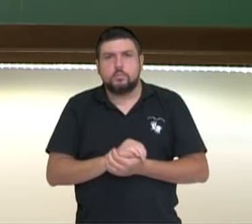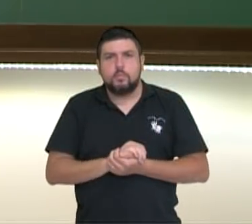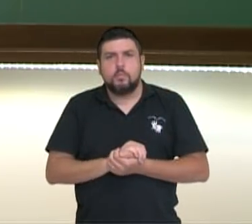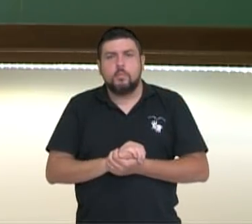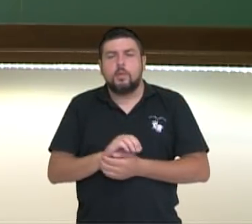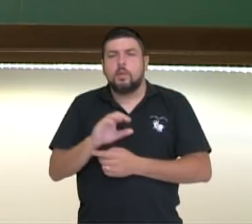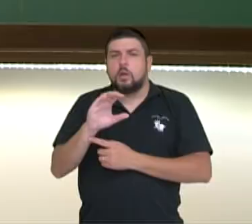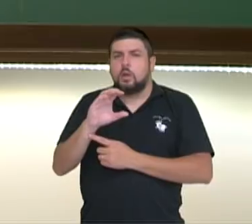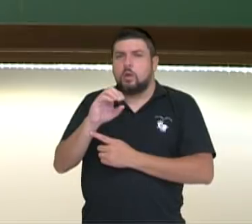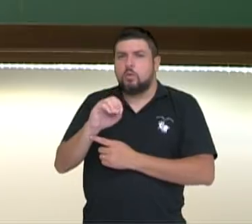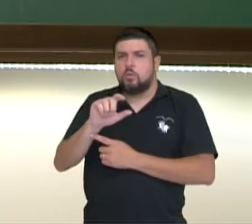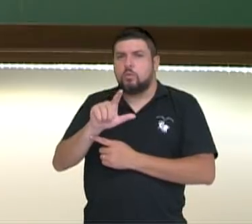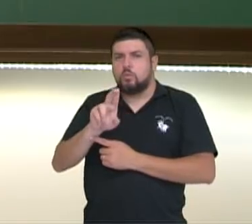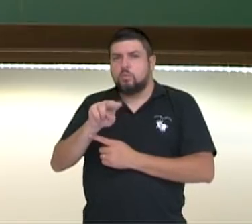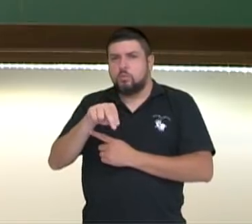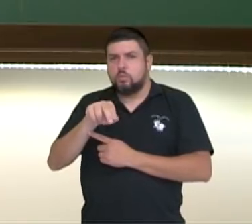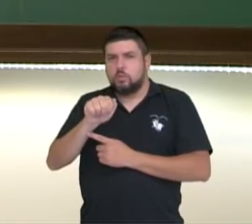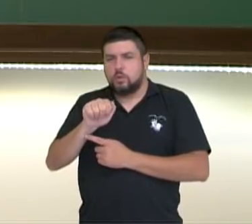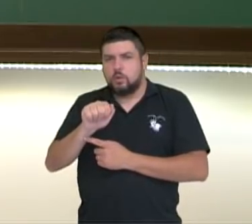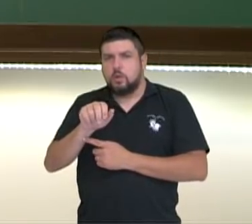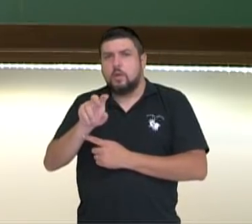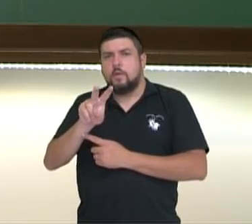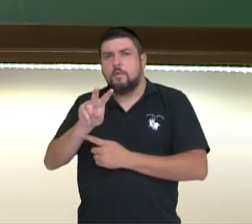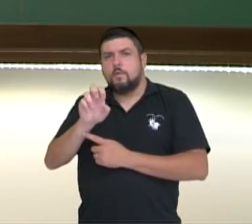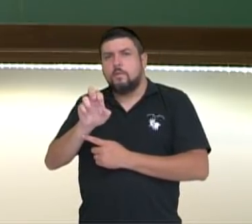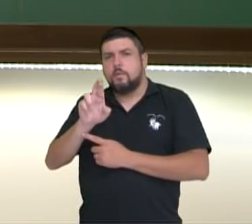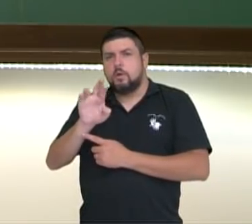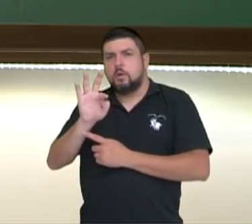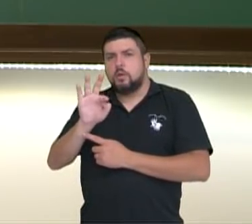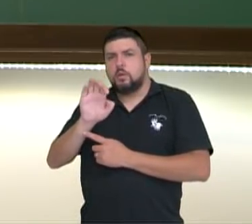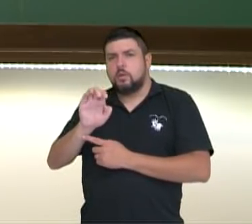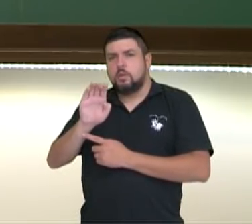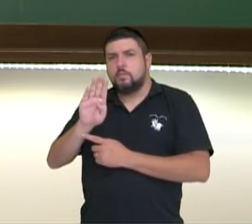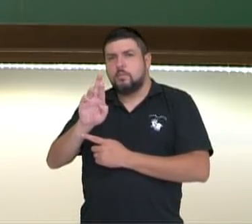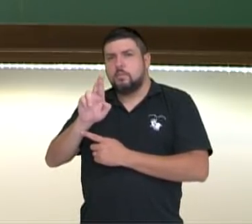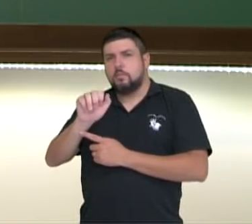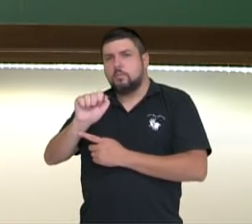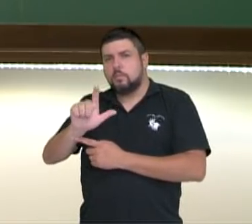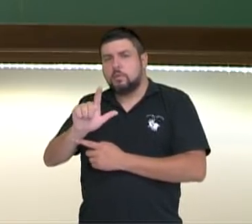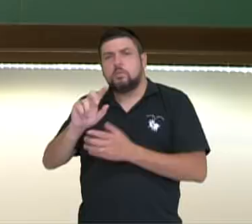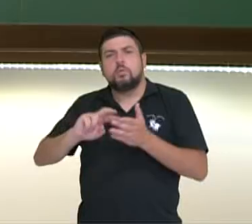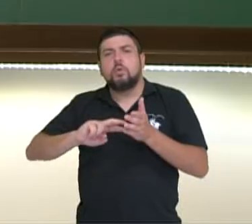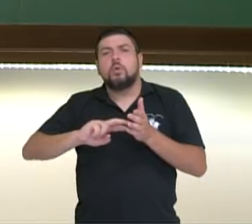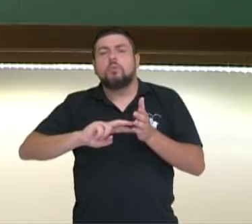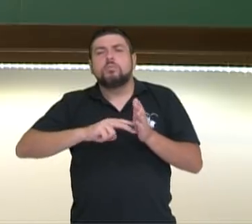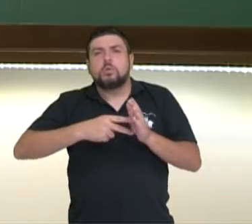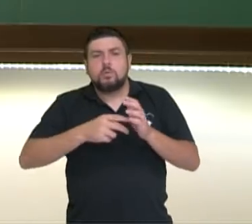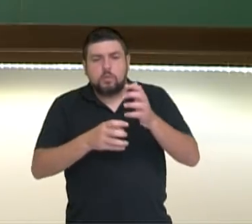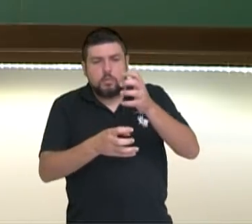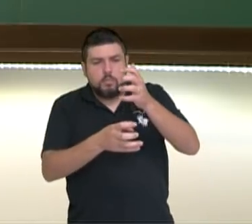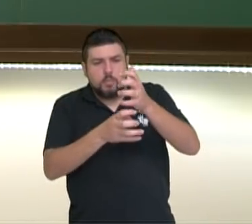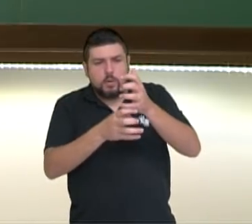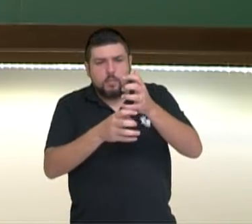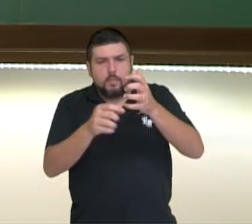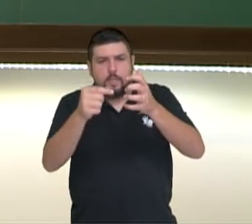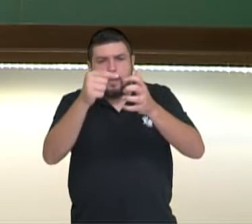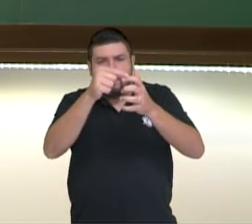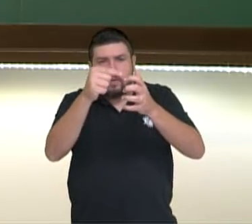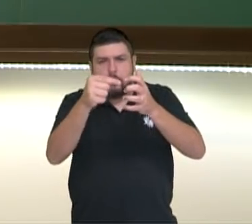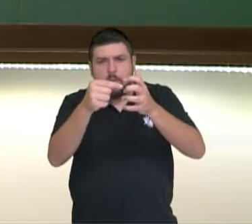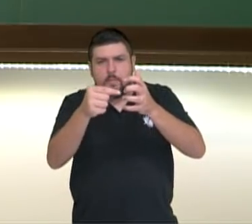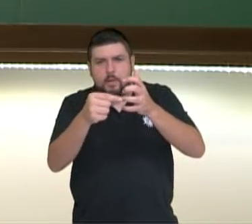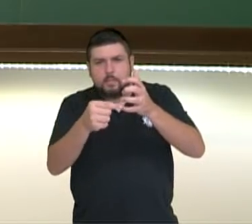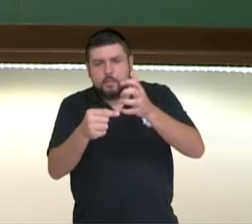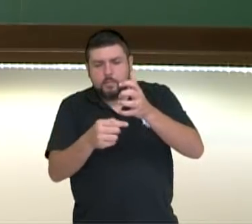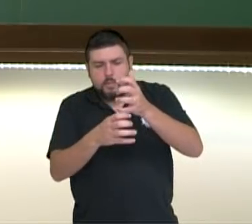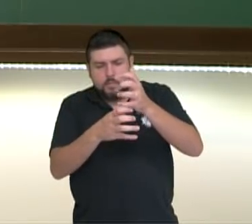coluna vertebral. Por que coluna vertebral? Porque ela é formada por vértebras. A forma que essa coluna é formada,